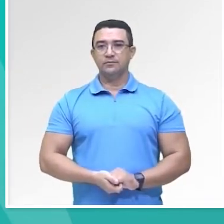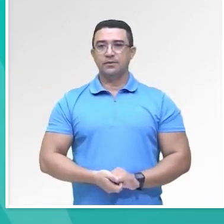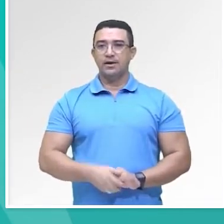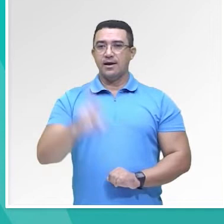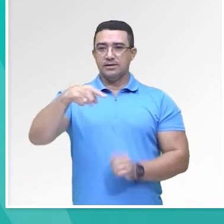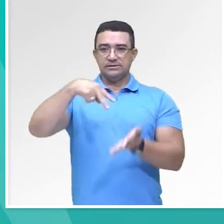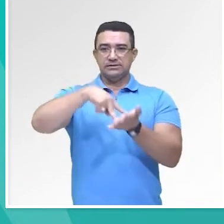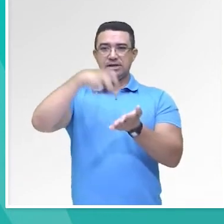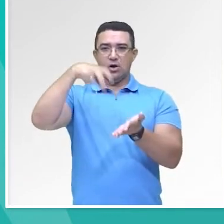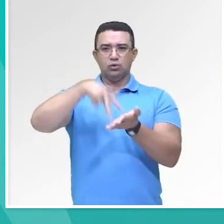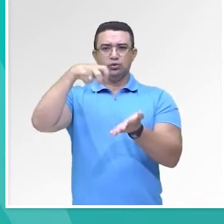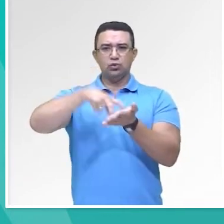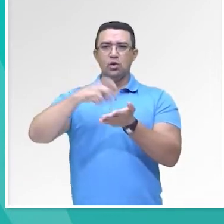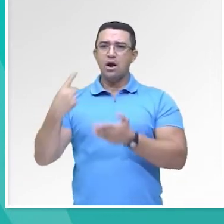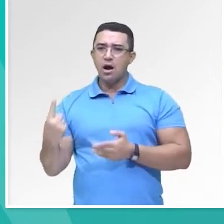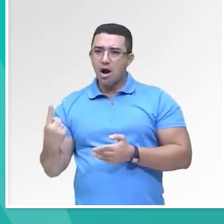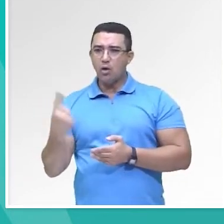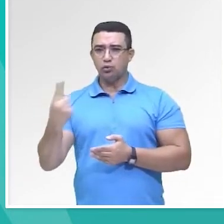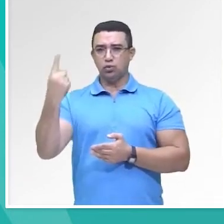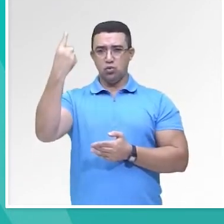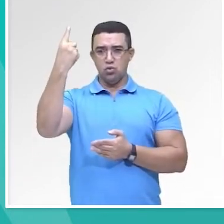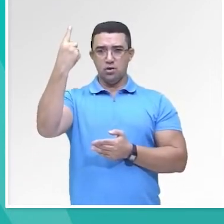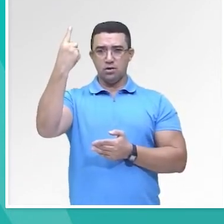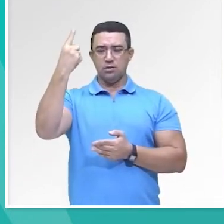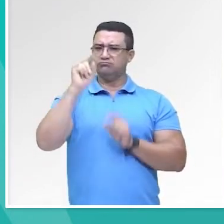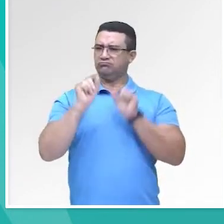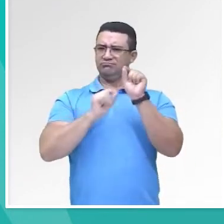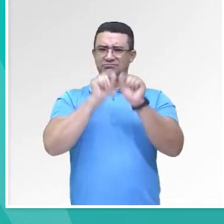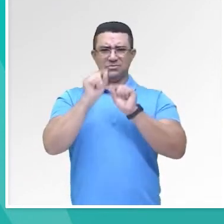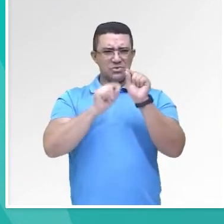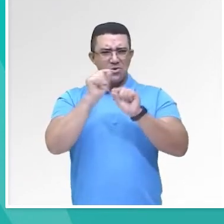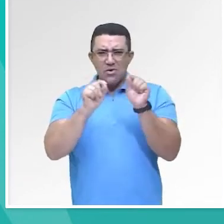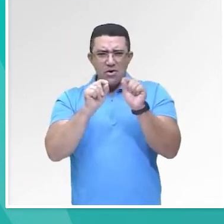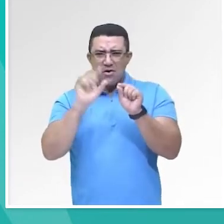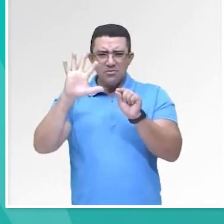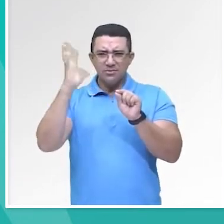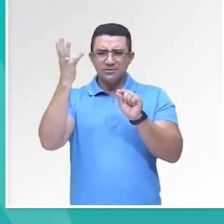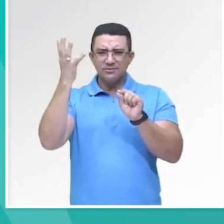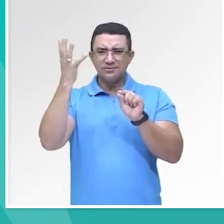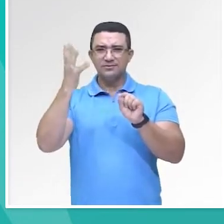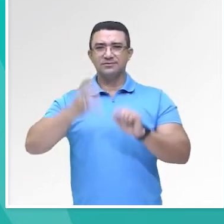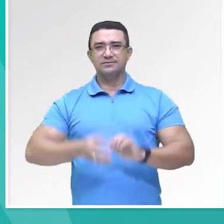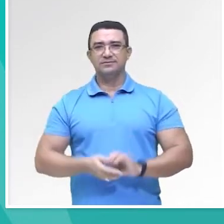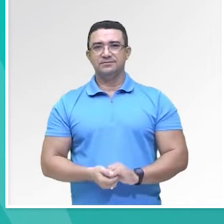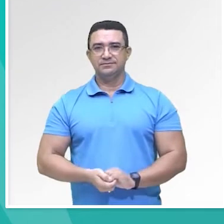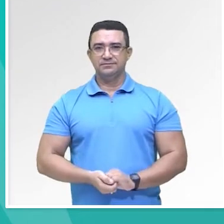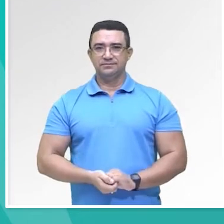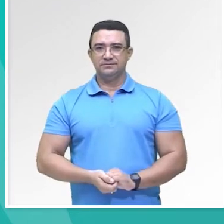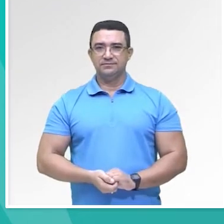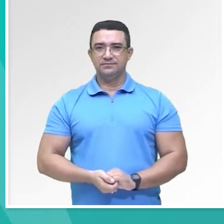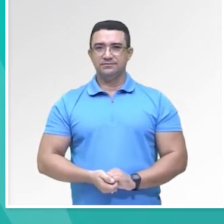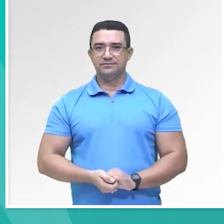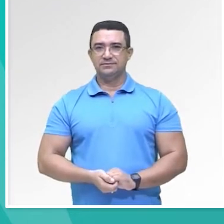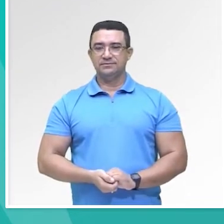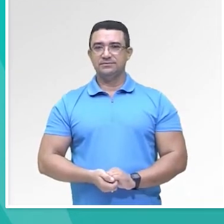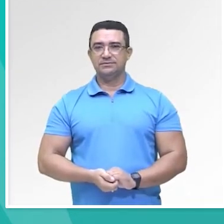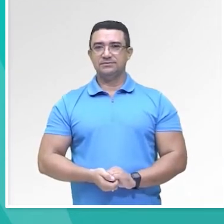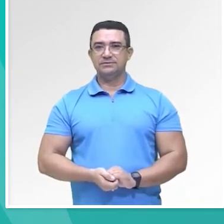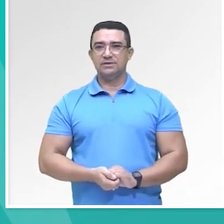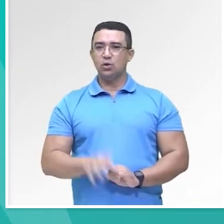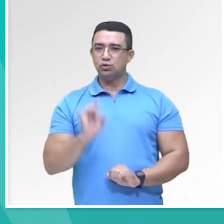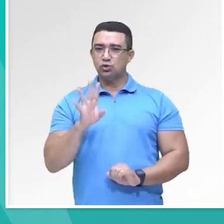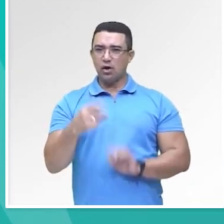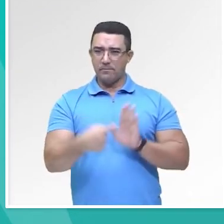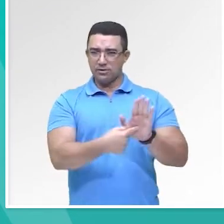em altura. E aí, como será que acontece? Vamos ver? Então, já peço aqui as